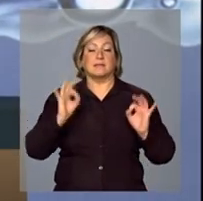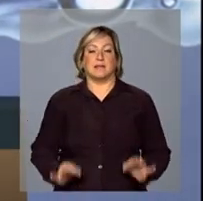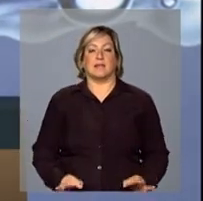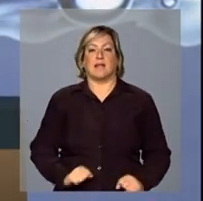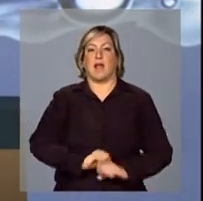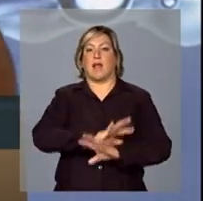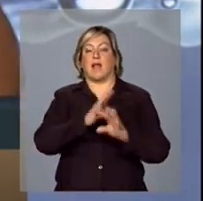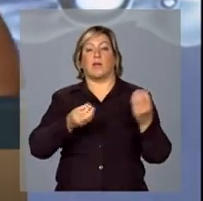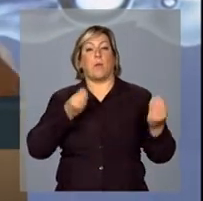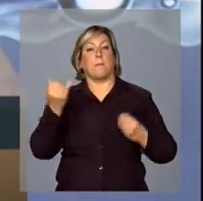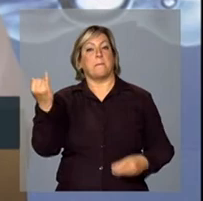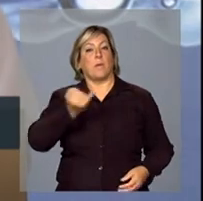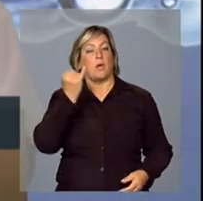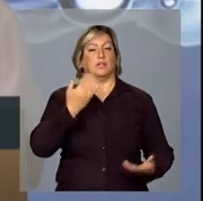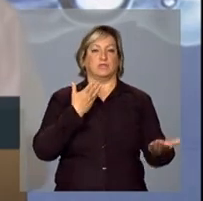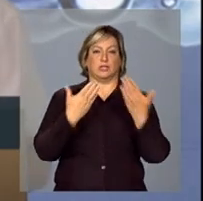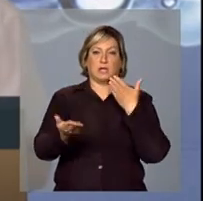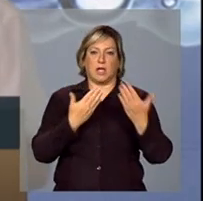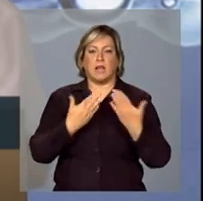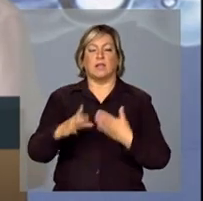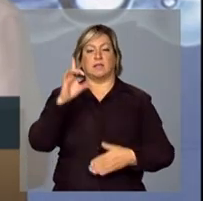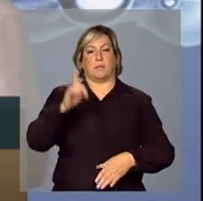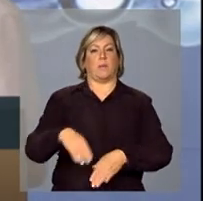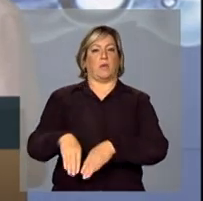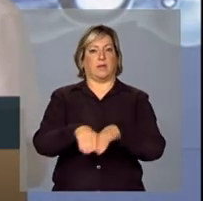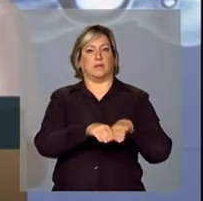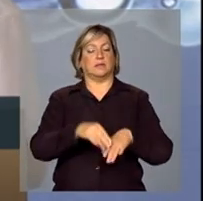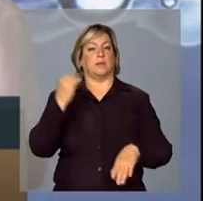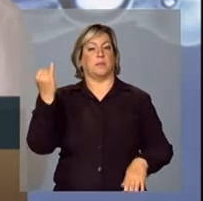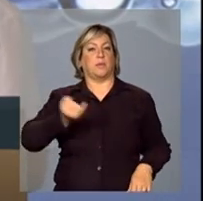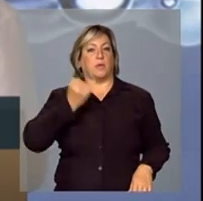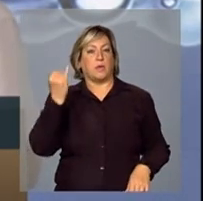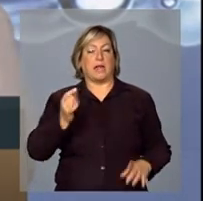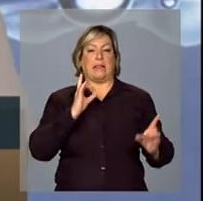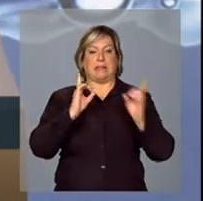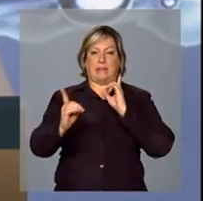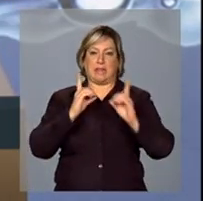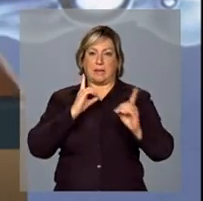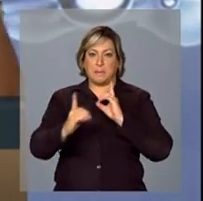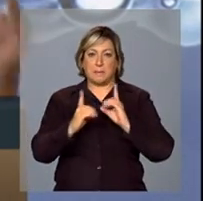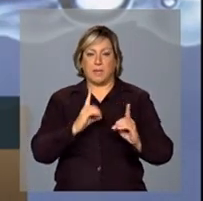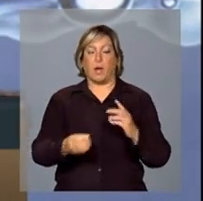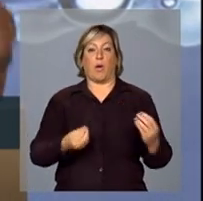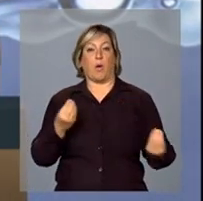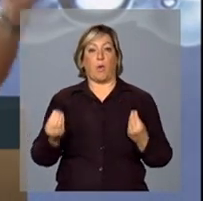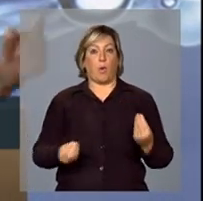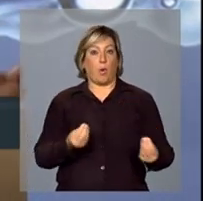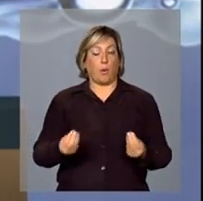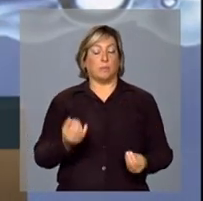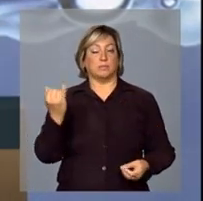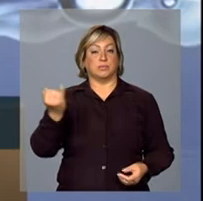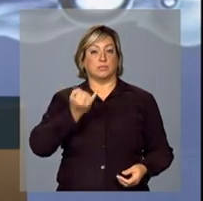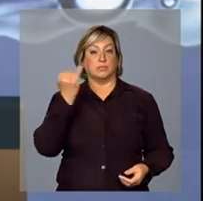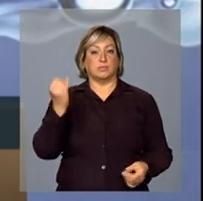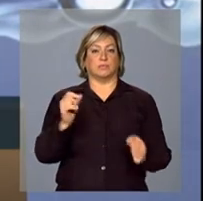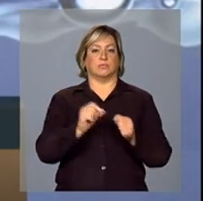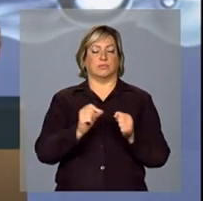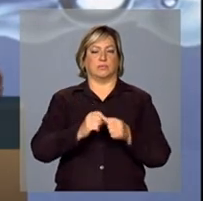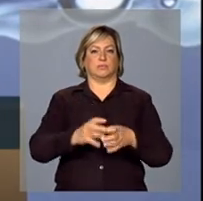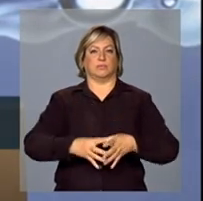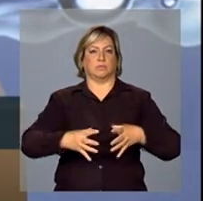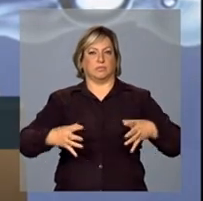diálogo, a importância da democracia, a importância do debate como instrumento da construção